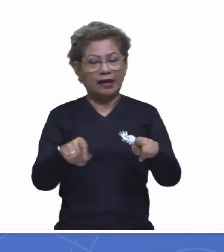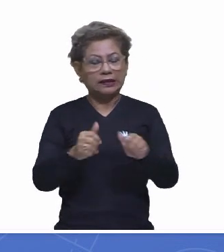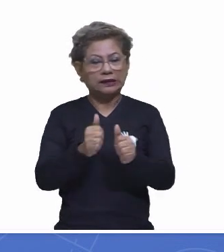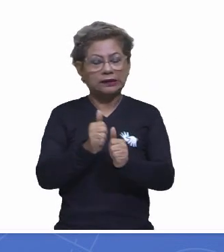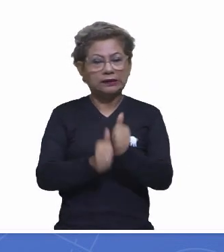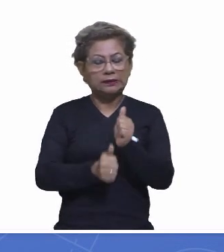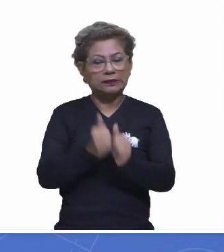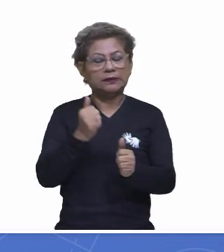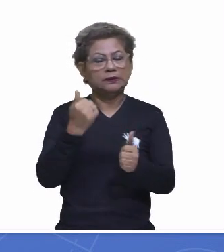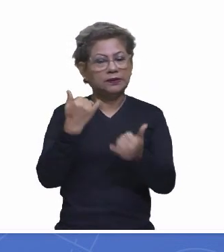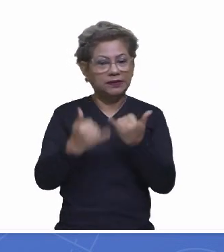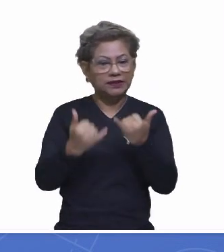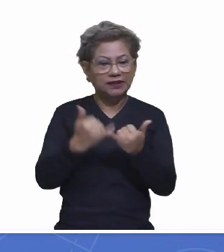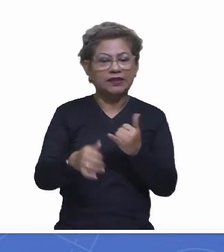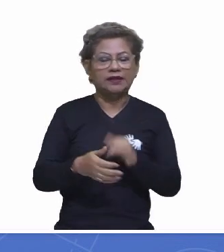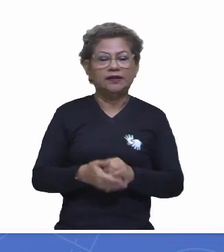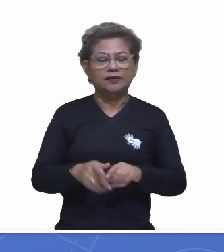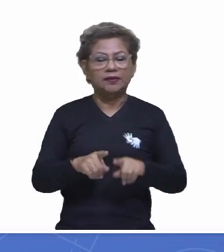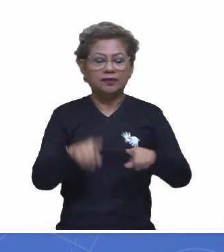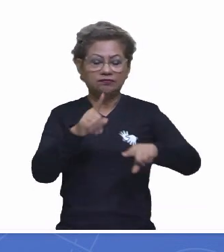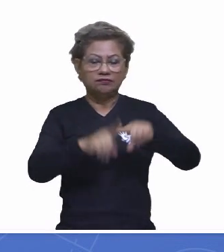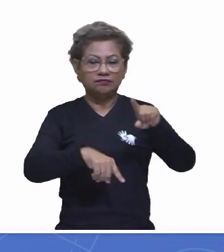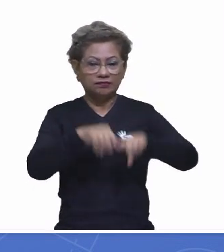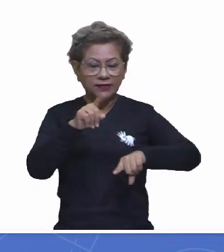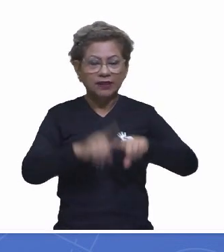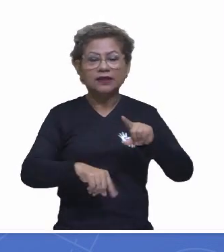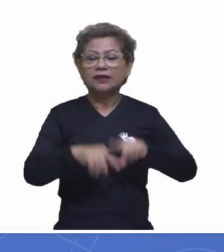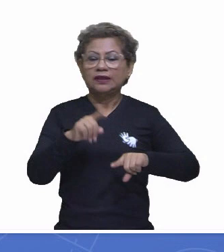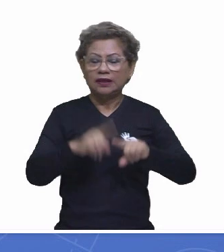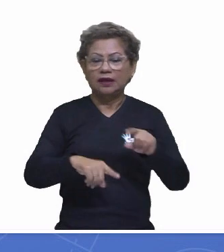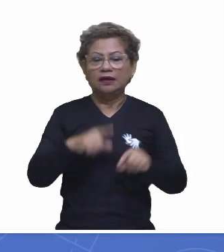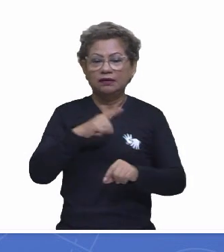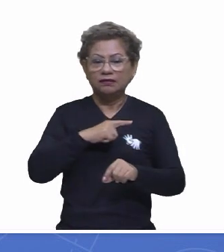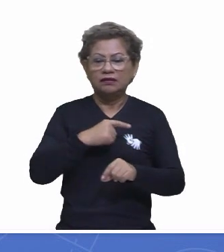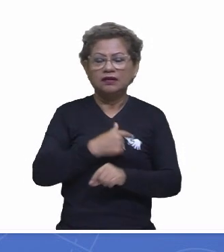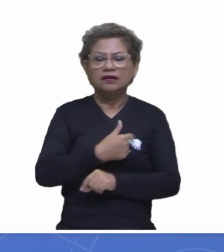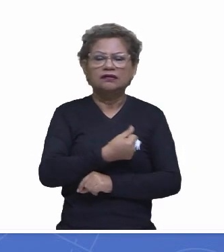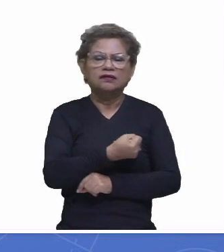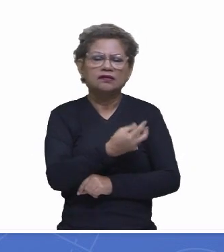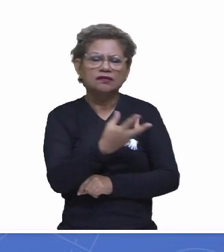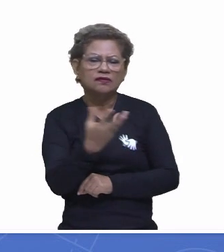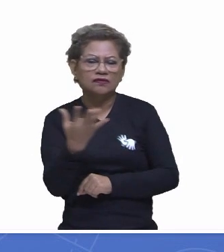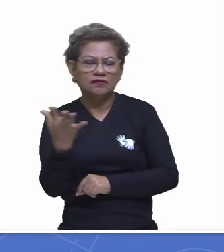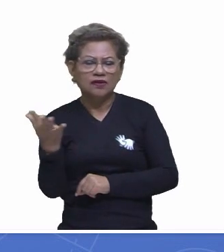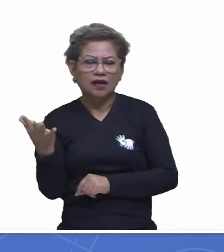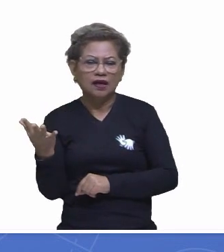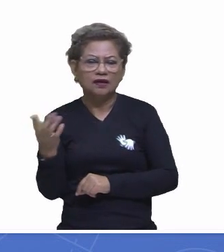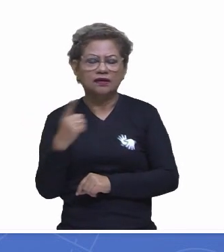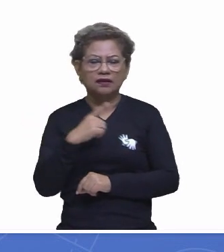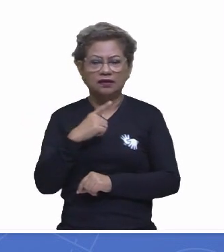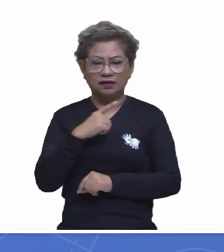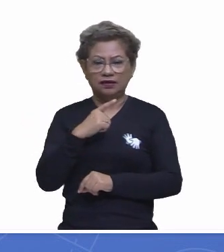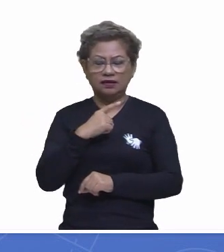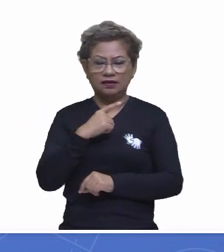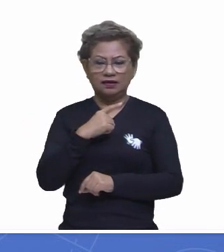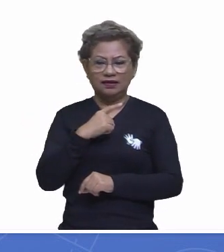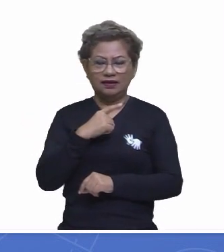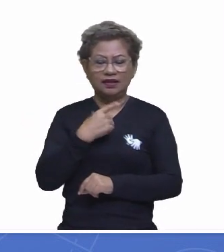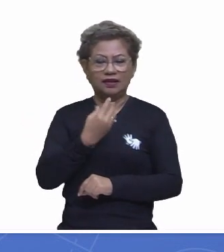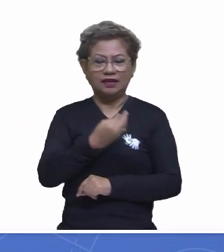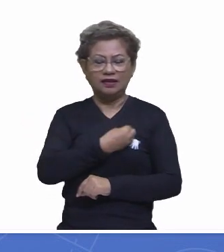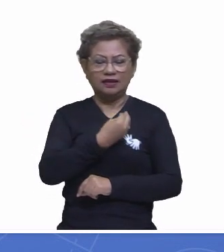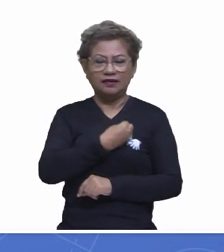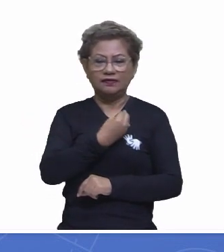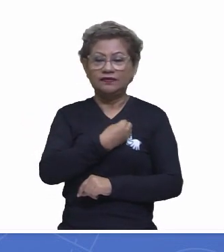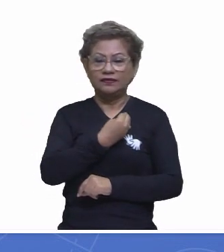17 metais, chamados de terras raras, fazem parte da vida de quase todos os humanos